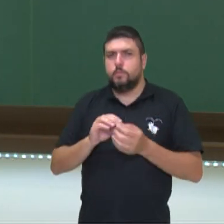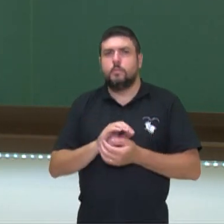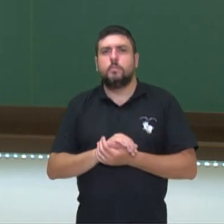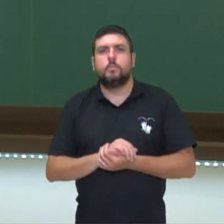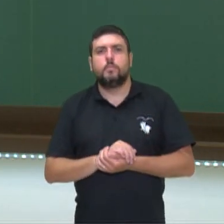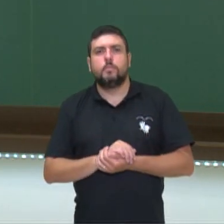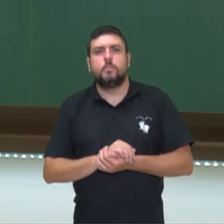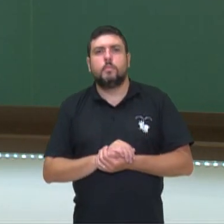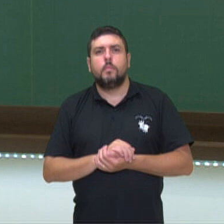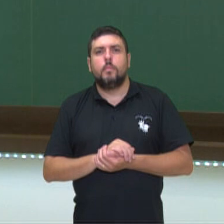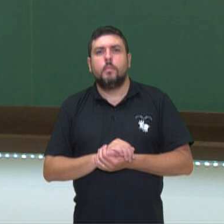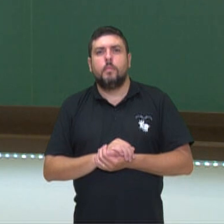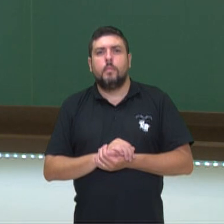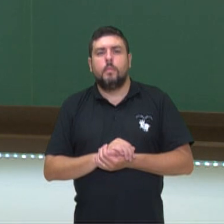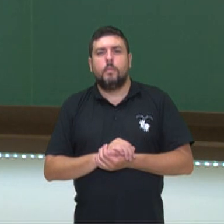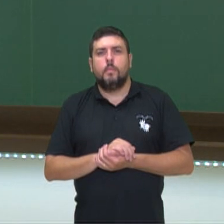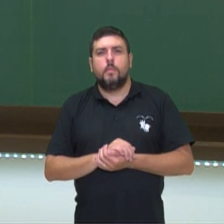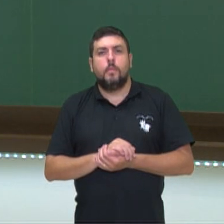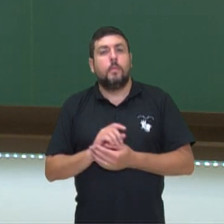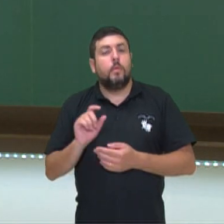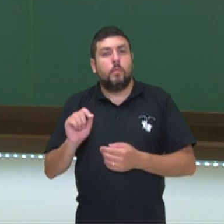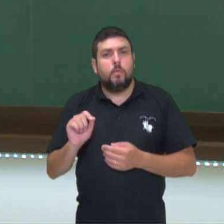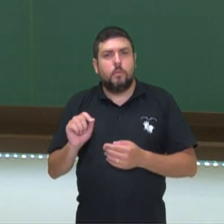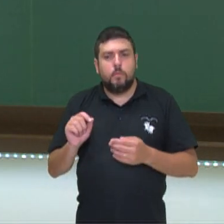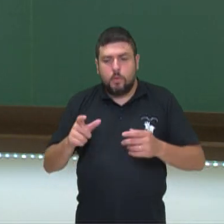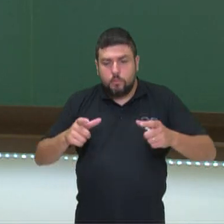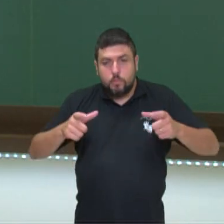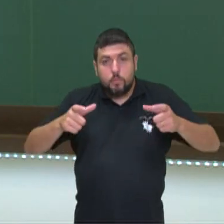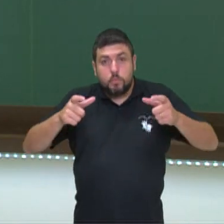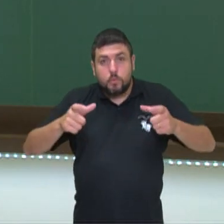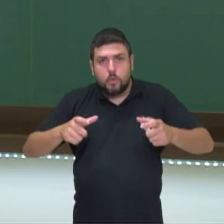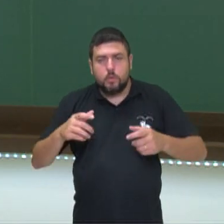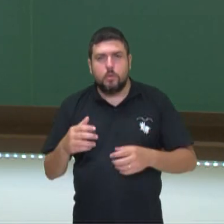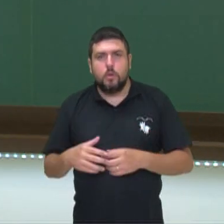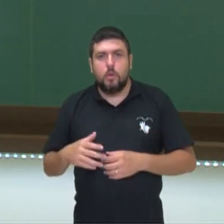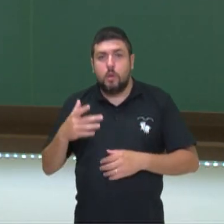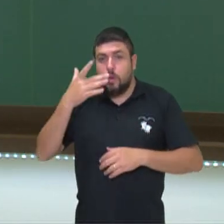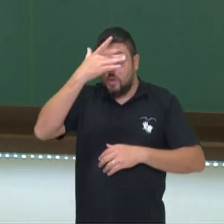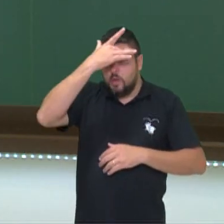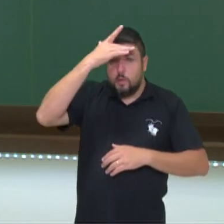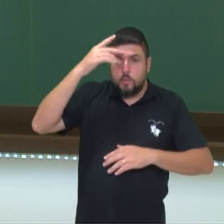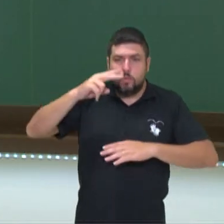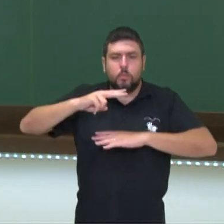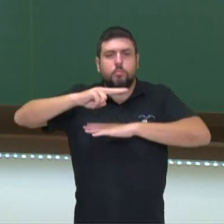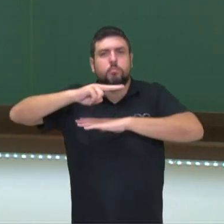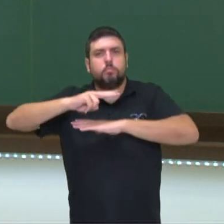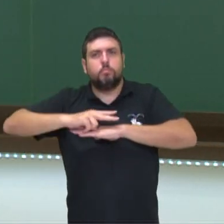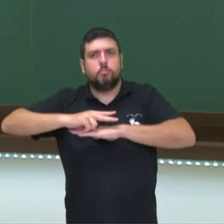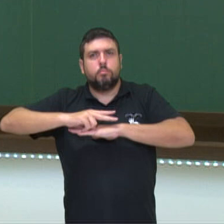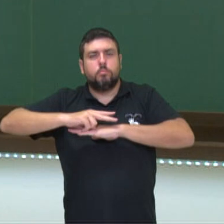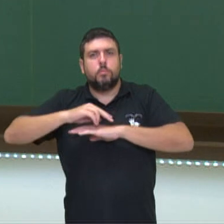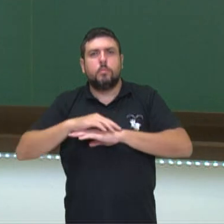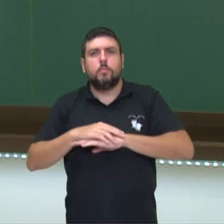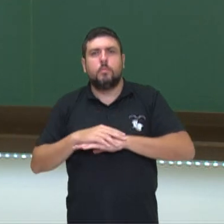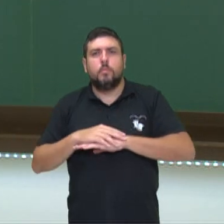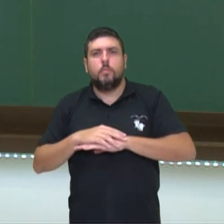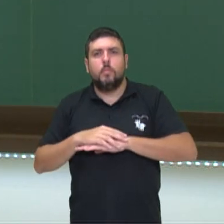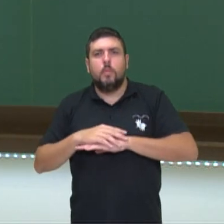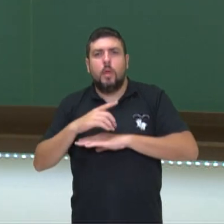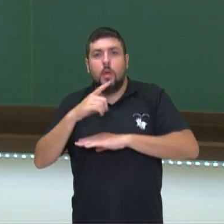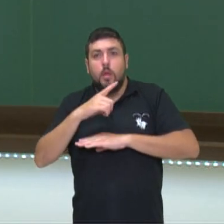Temos aqui um espaço, um ambiente, uma pessoa deitada, temos aqui um